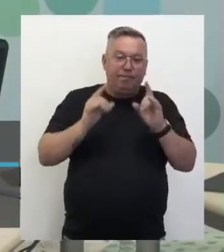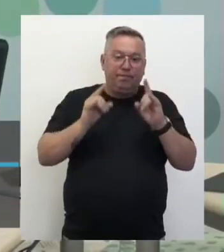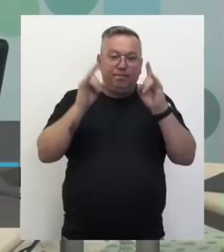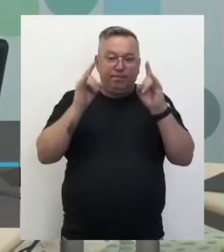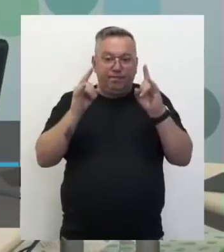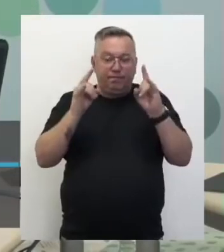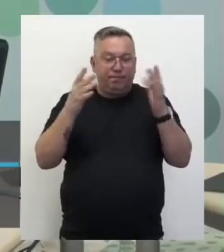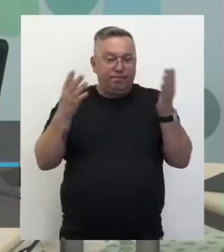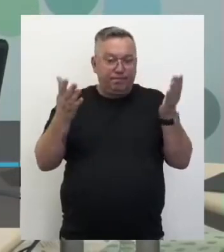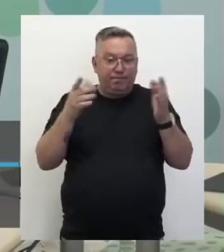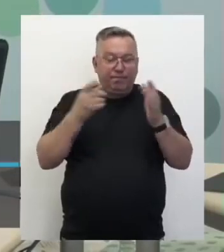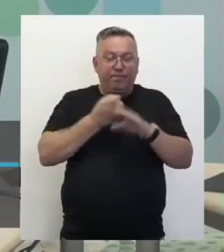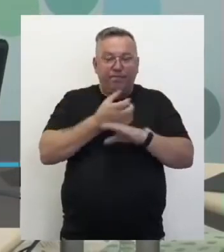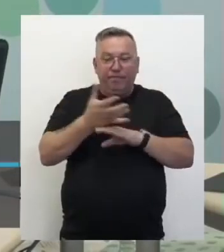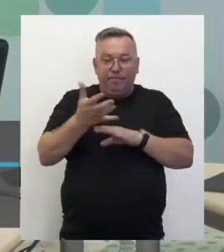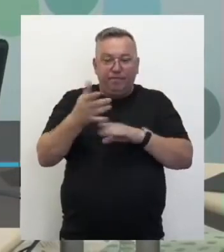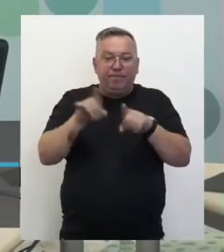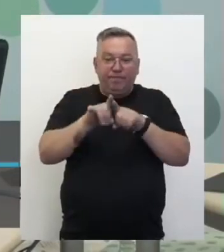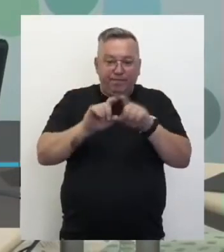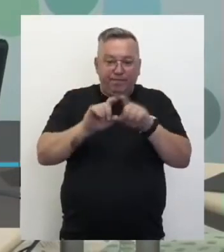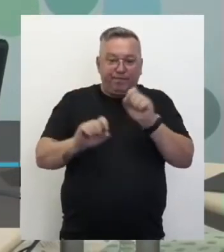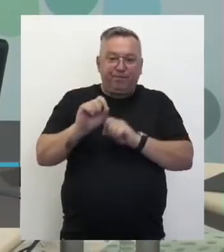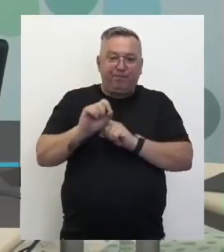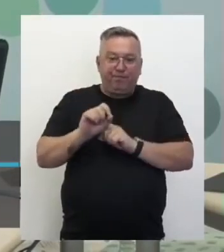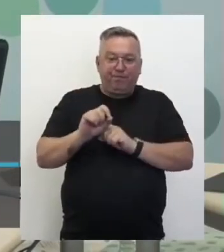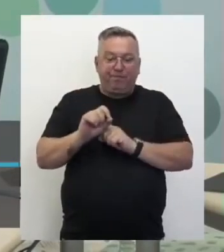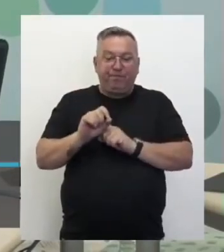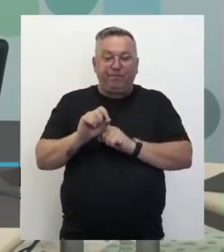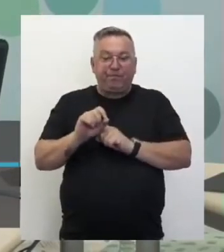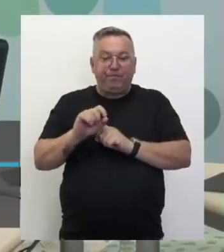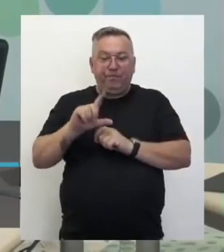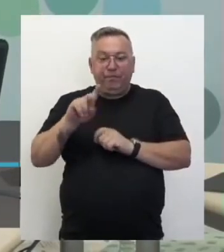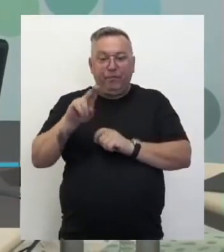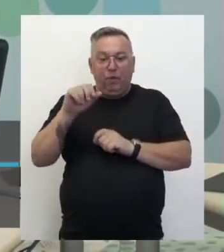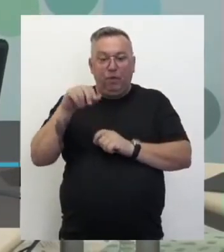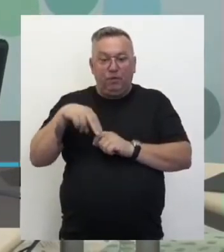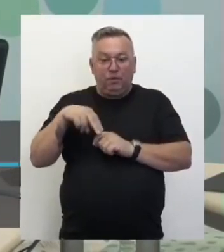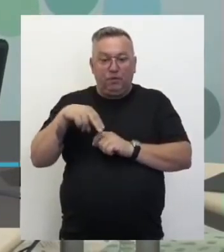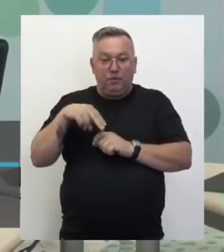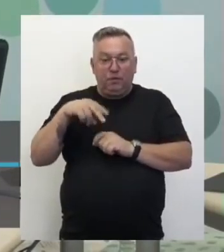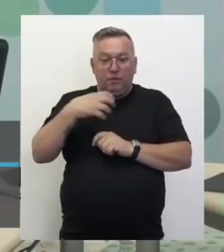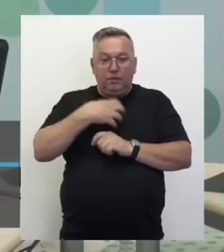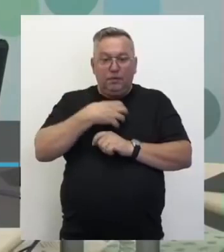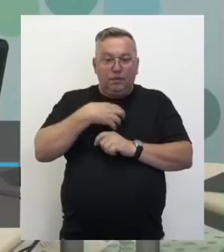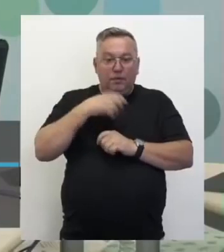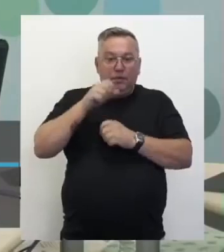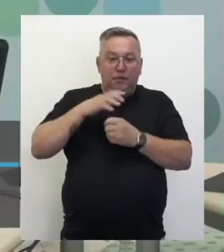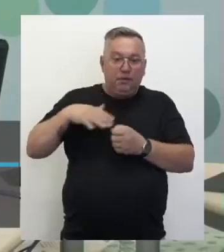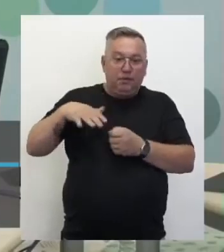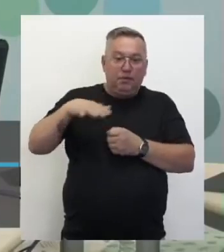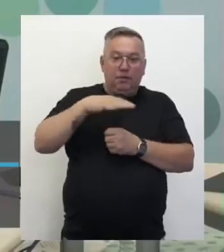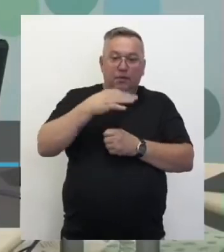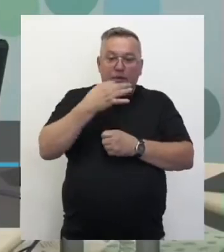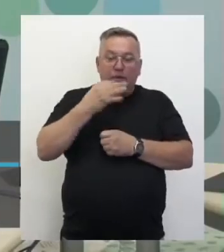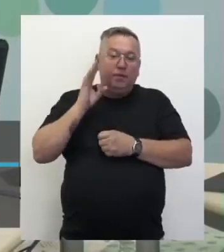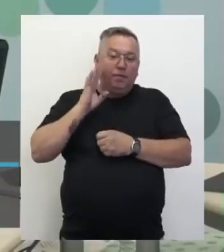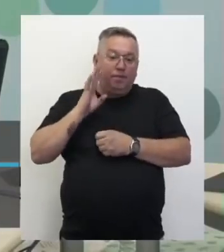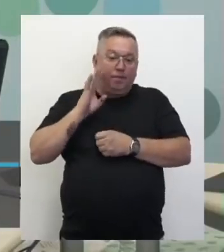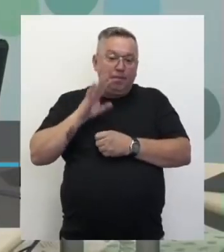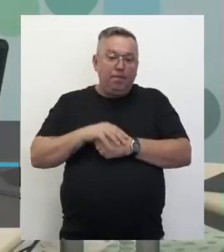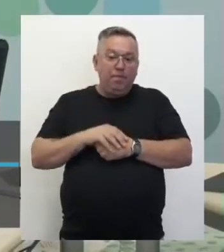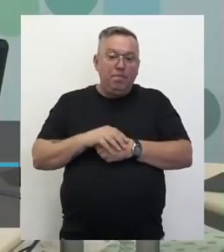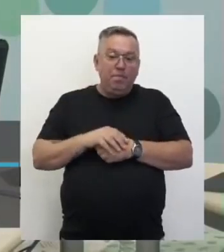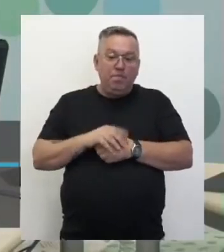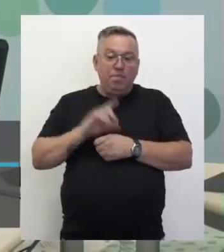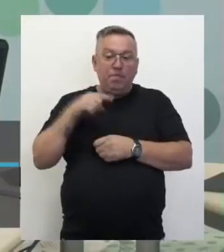prédios e vegetação, né? Aí o Luan colocou aspectos urbanos, que eu achei legal, que ele